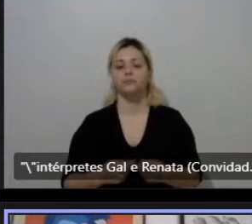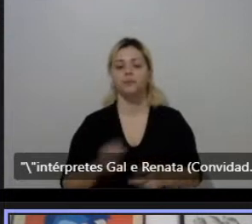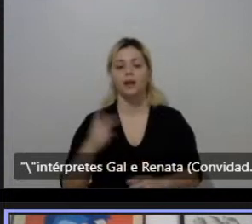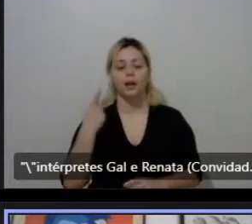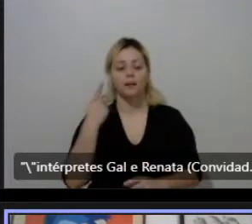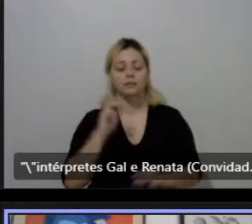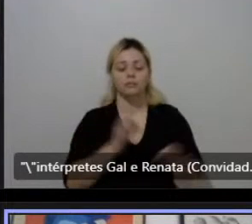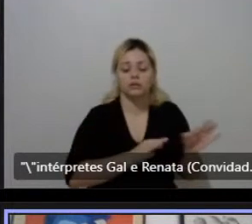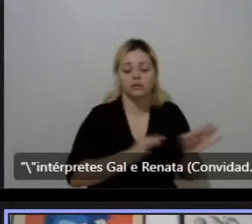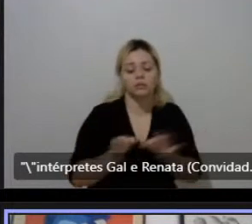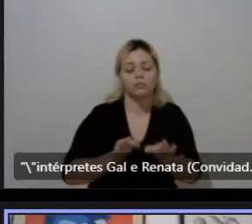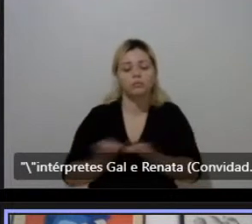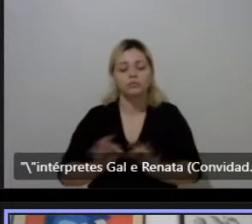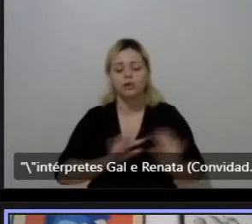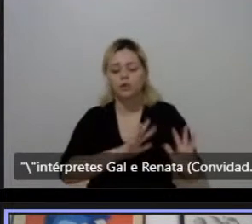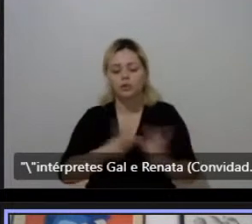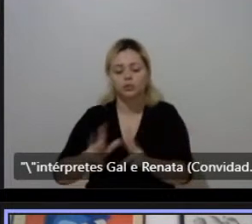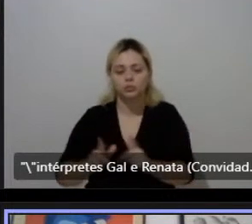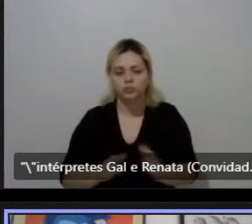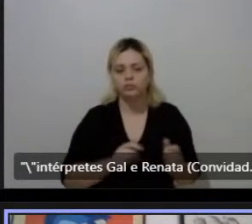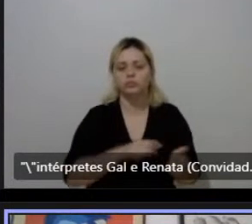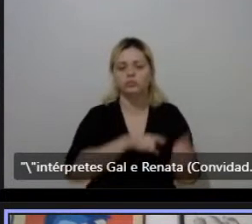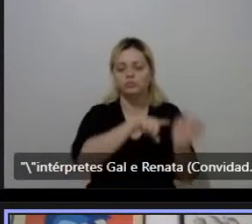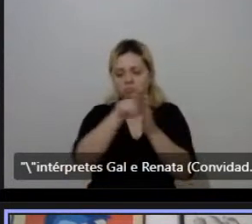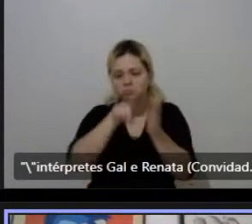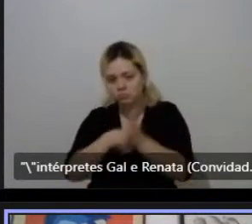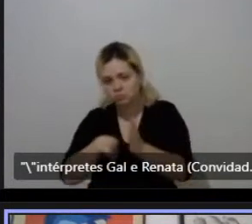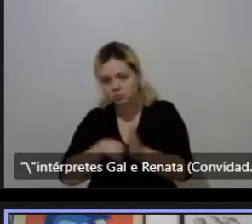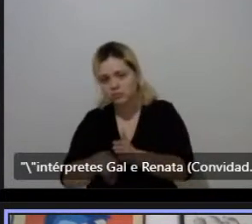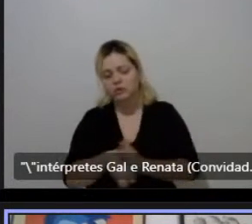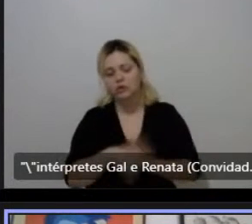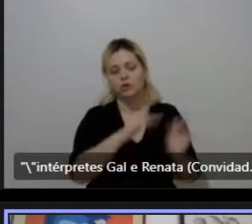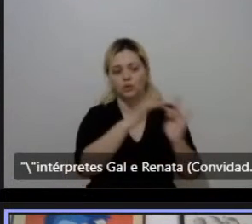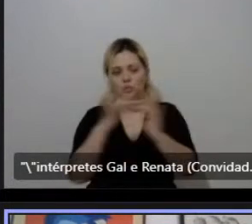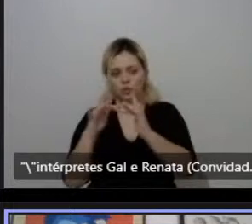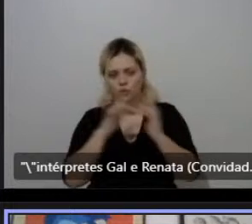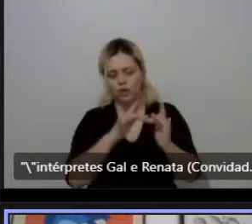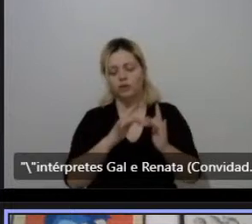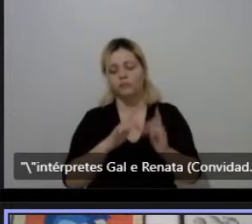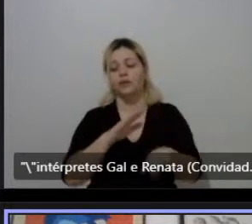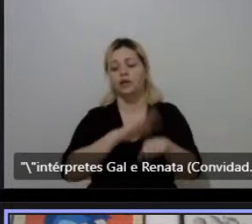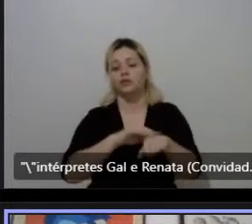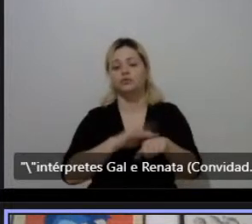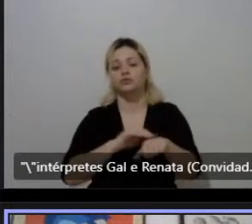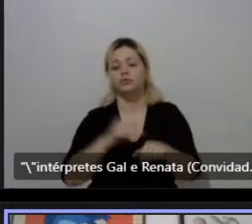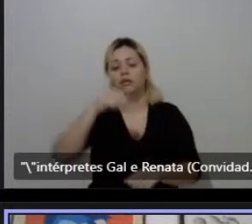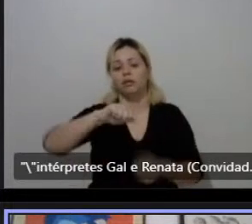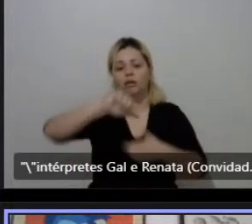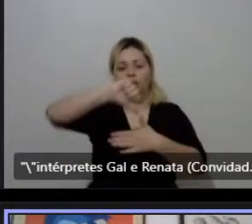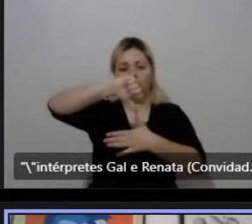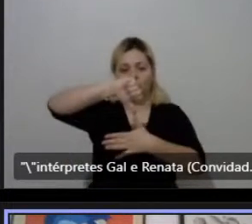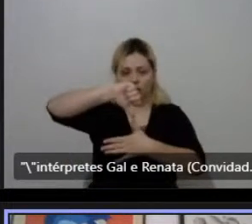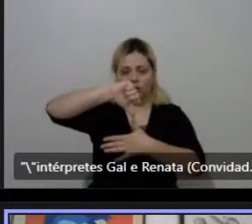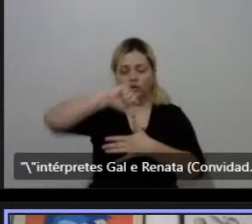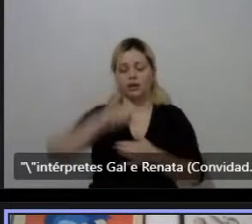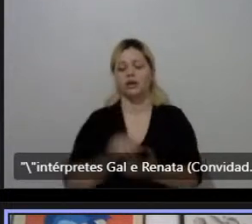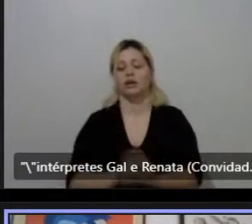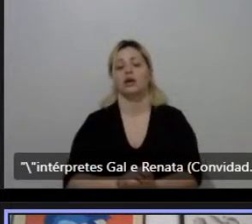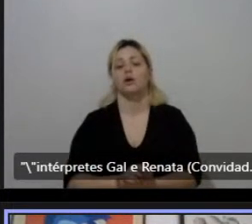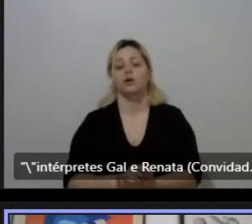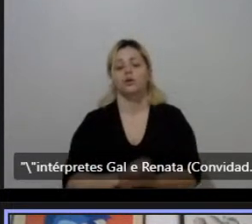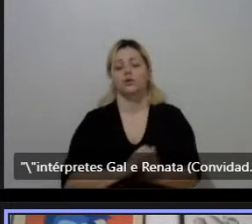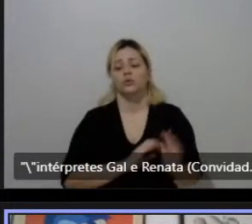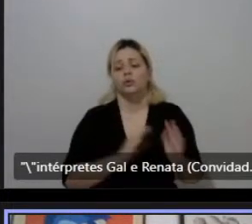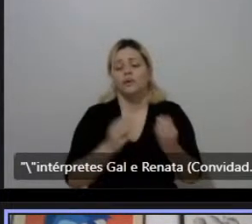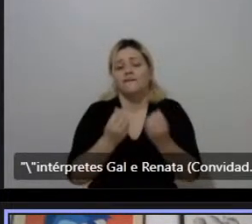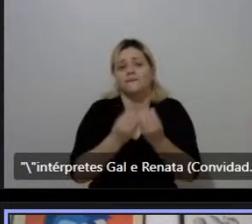ordenar um pouco essas questões vinculadas ao território, então, eu estou chamando aqui na América Latina, né, a dimensão de democracias frágeis. Então, hoje a